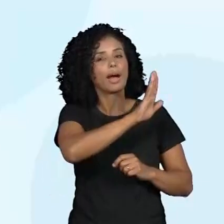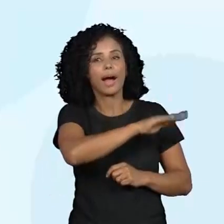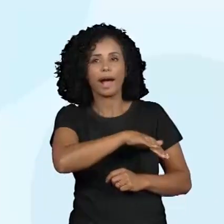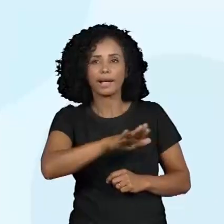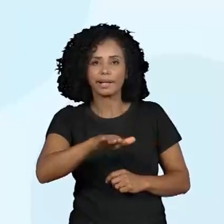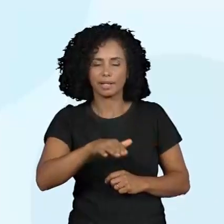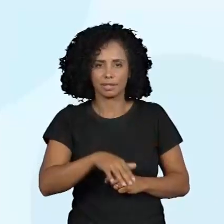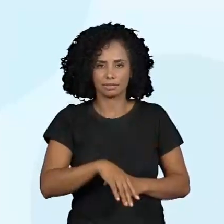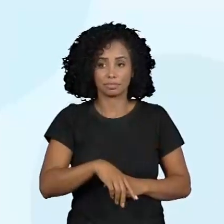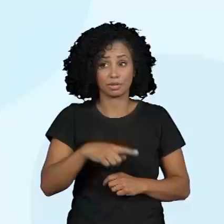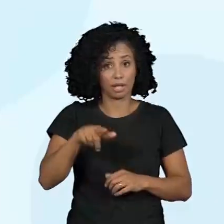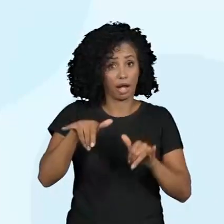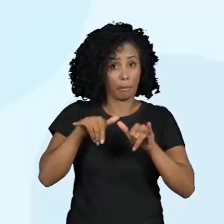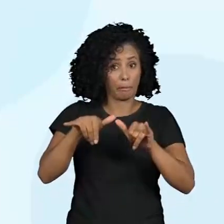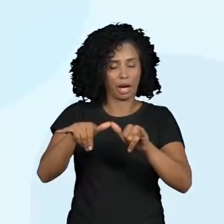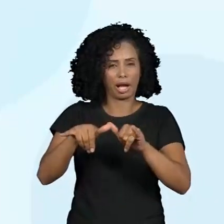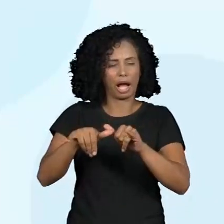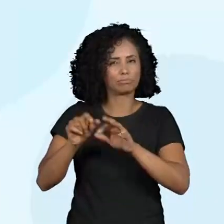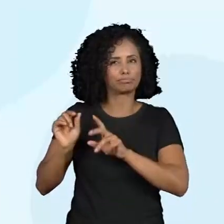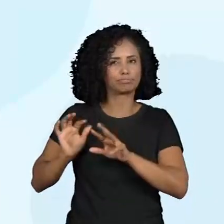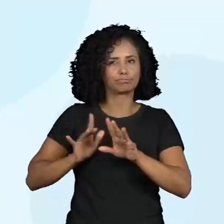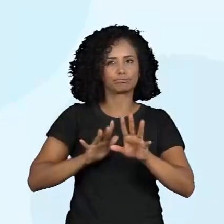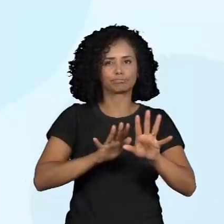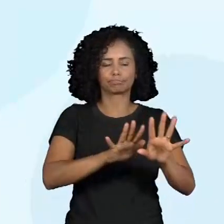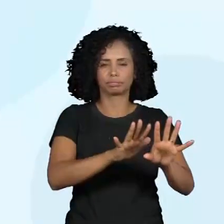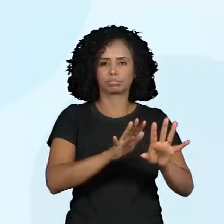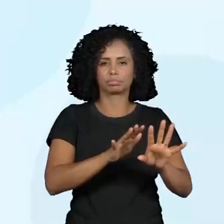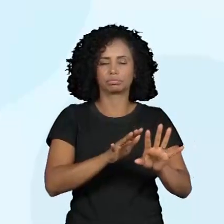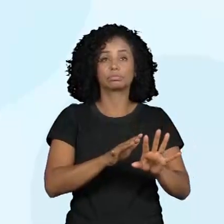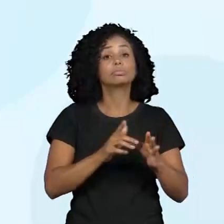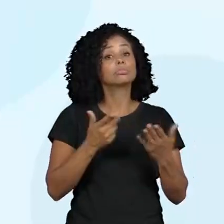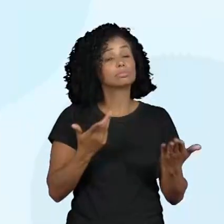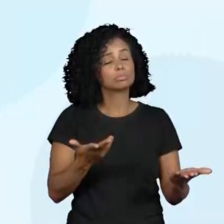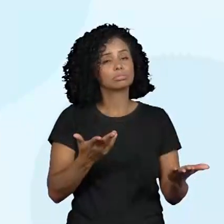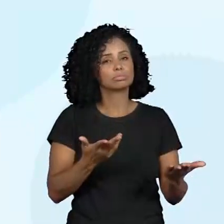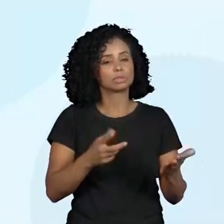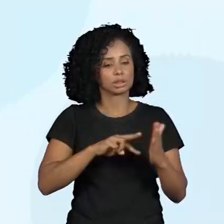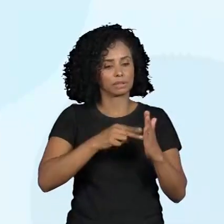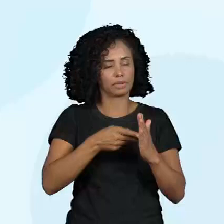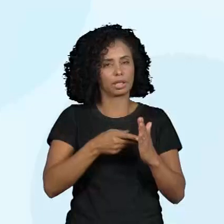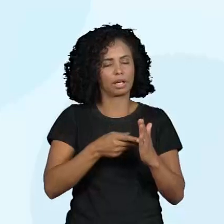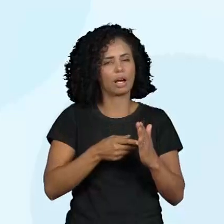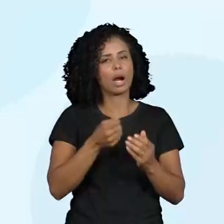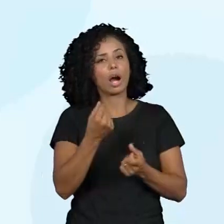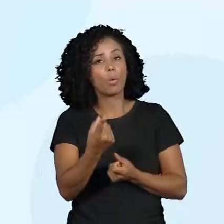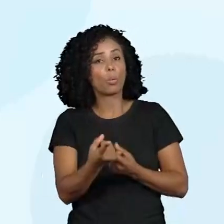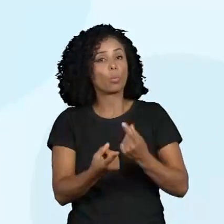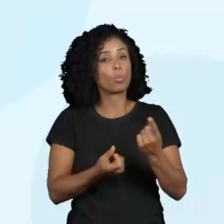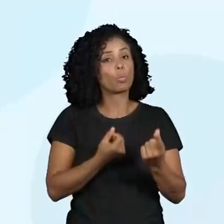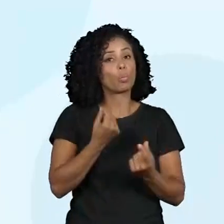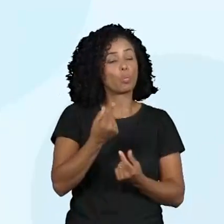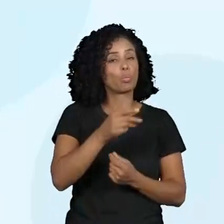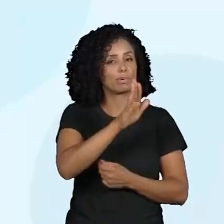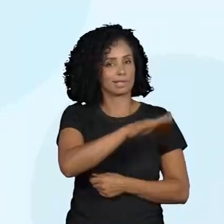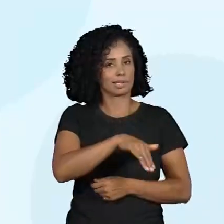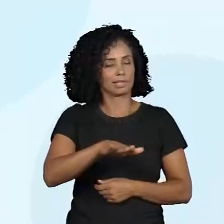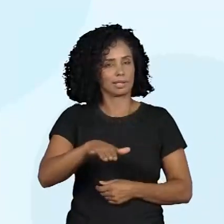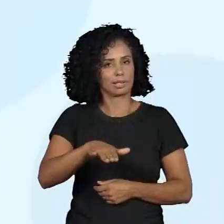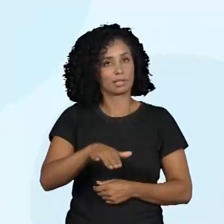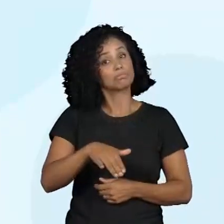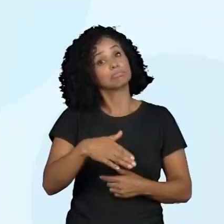saindo do supermercado bom então se são umas crianças Então